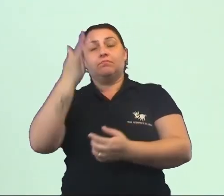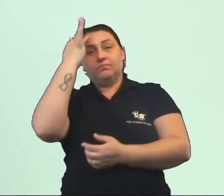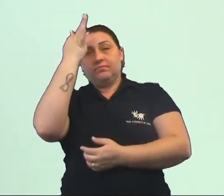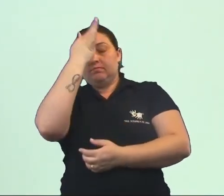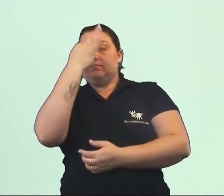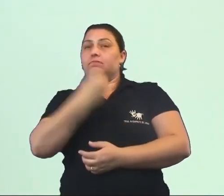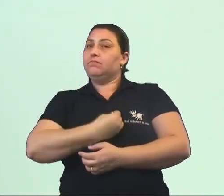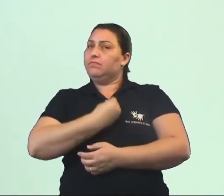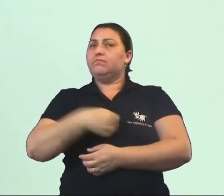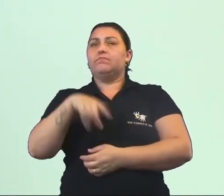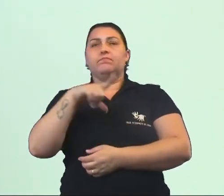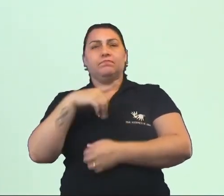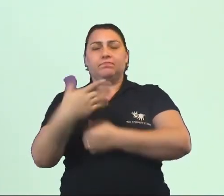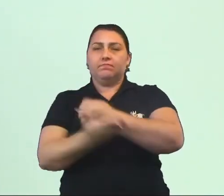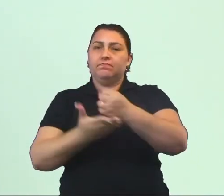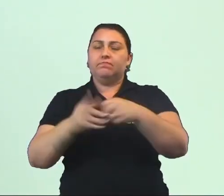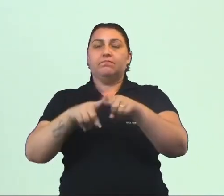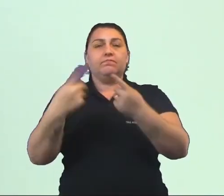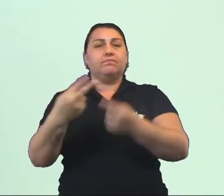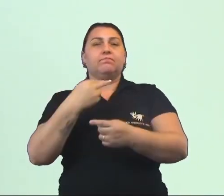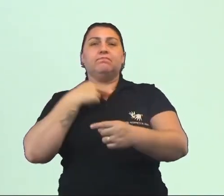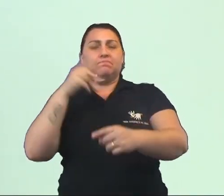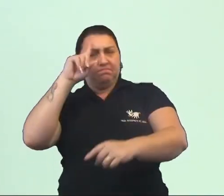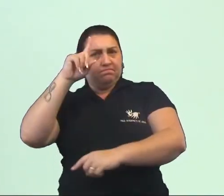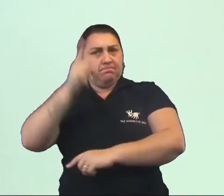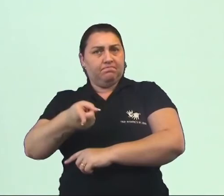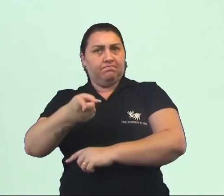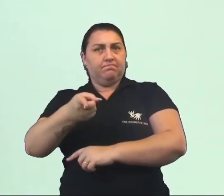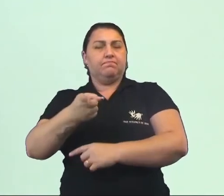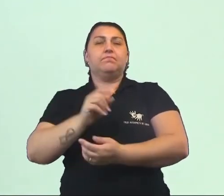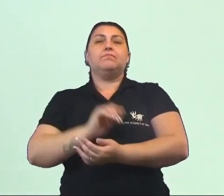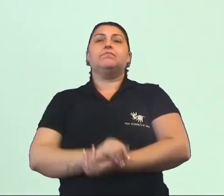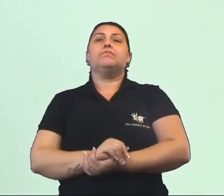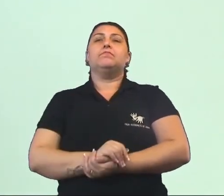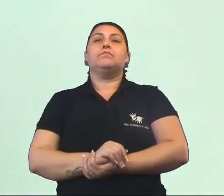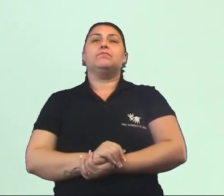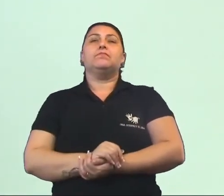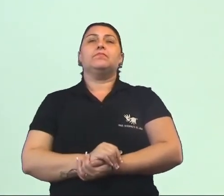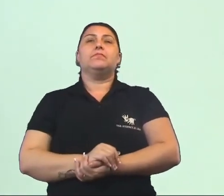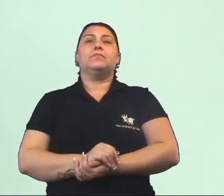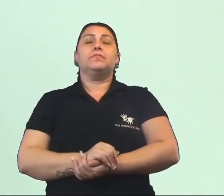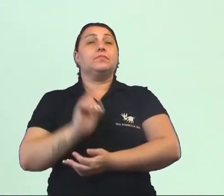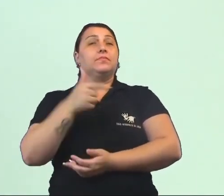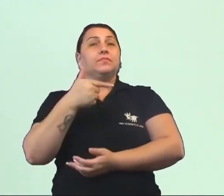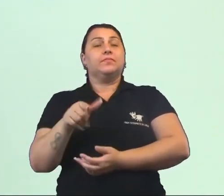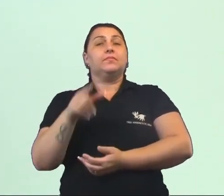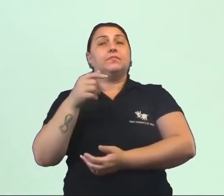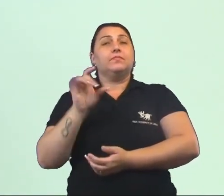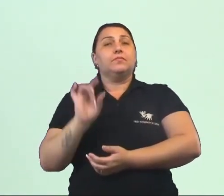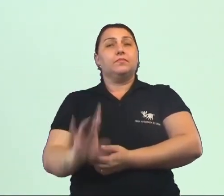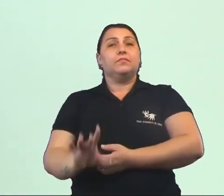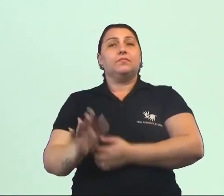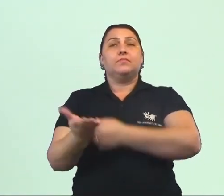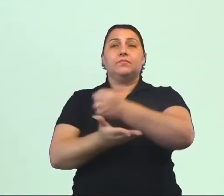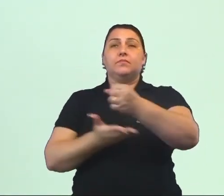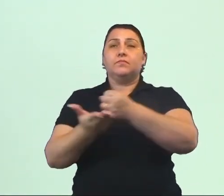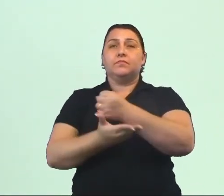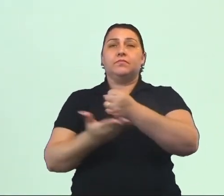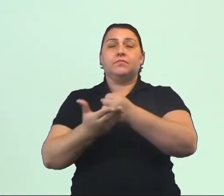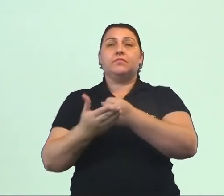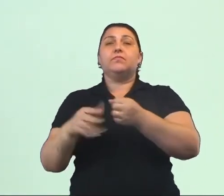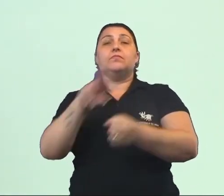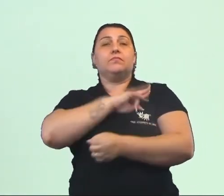filosofia de vida tem fundamento, mas ele não pode impor ao outro, isso é fundamentalismo. E olha, não existe só